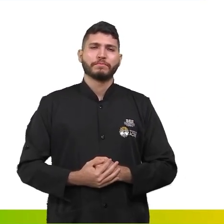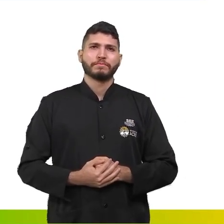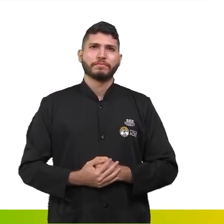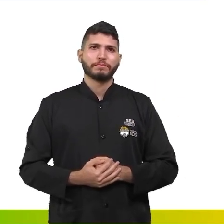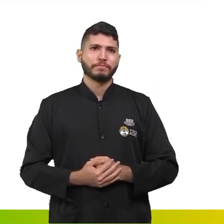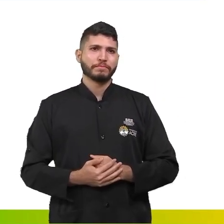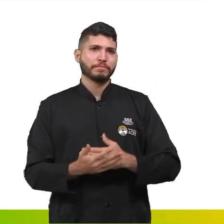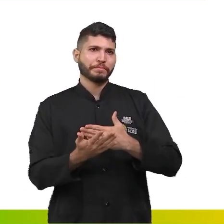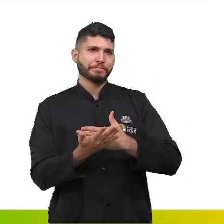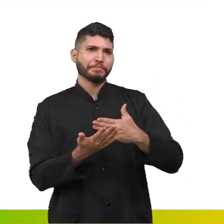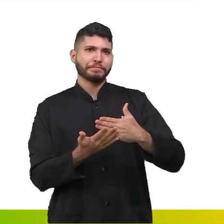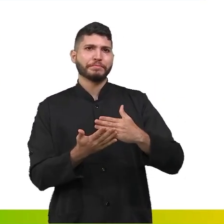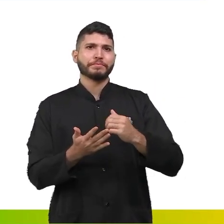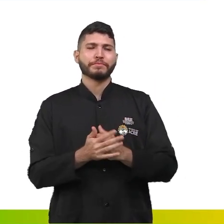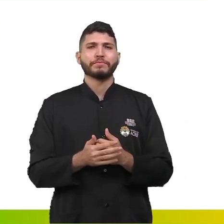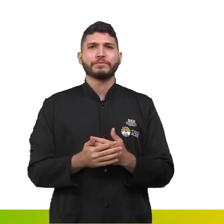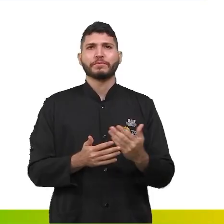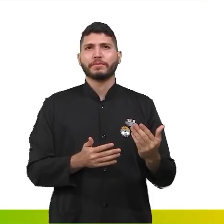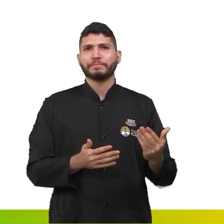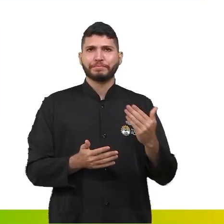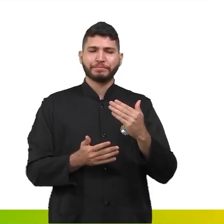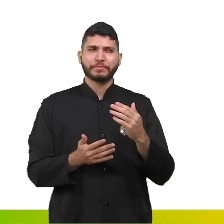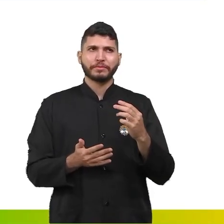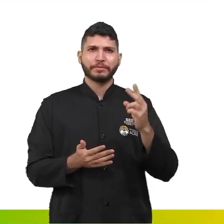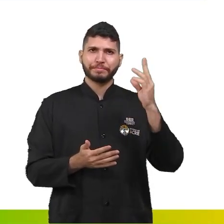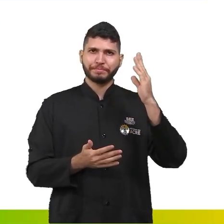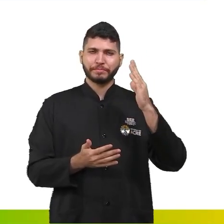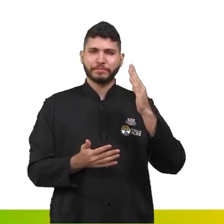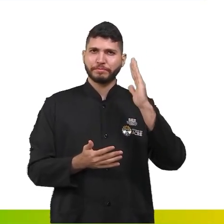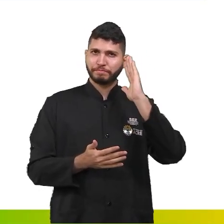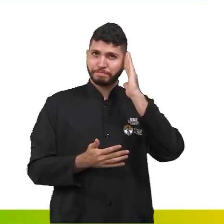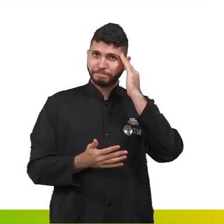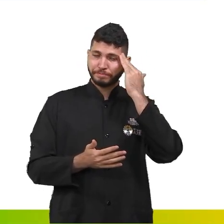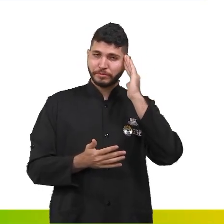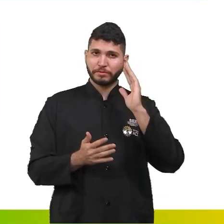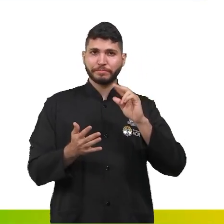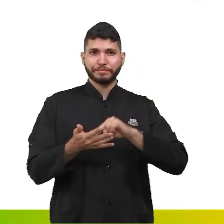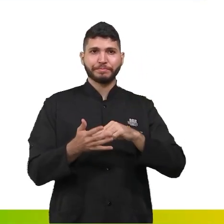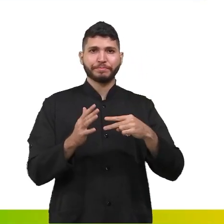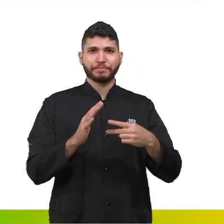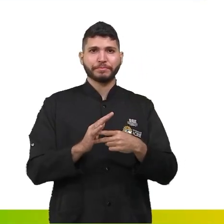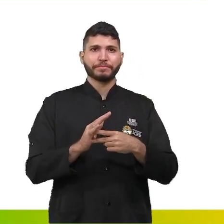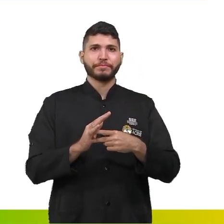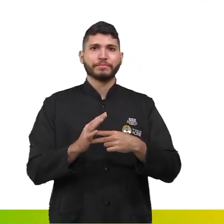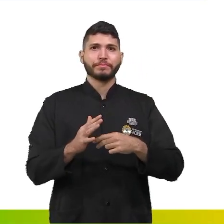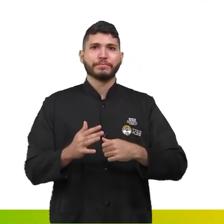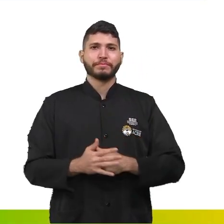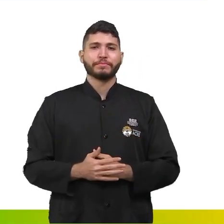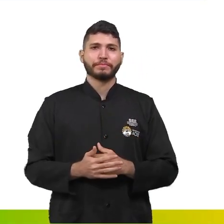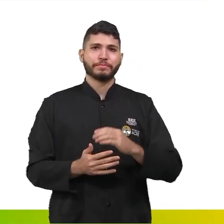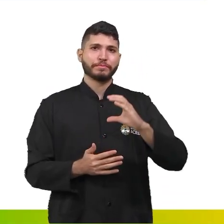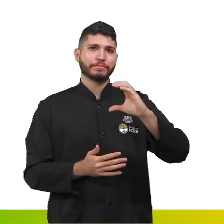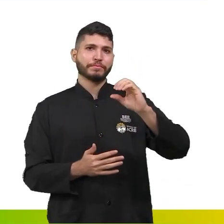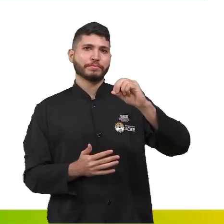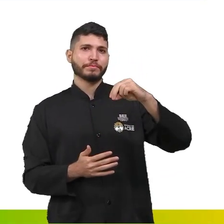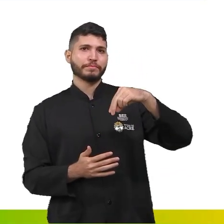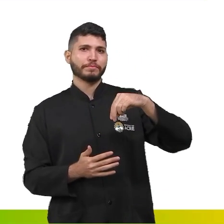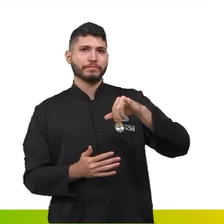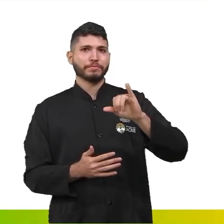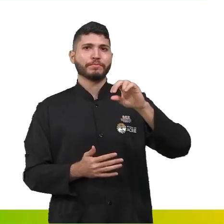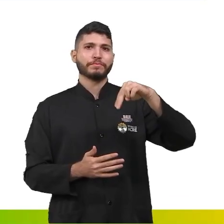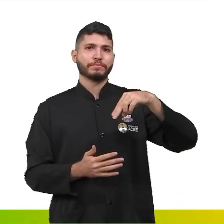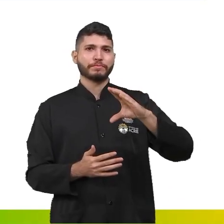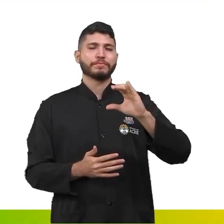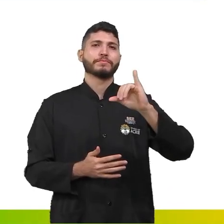entender o que significa congruência. Um dos significados possíveis é coincidência e